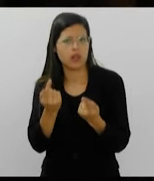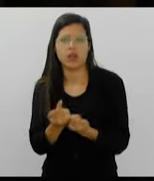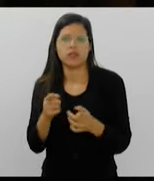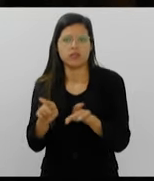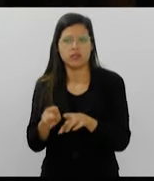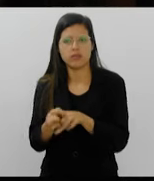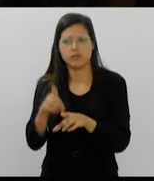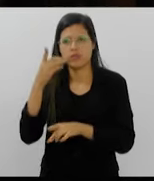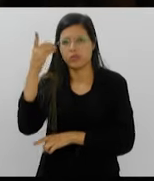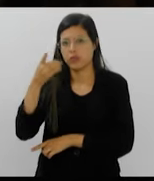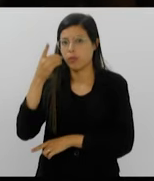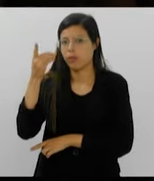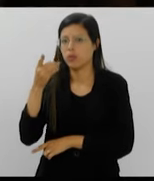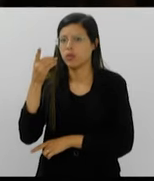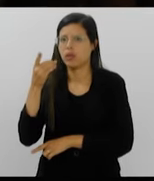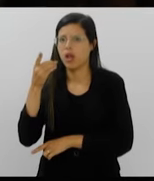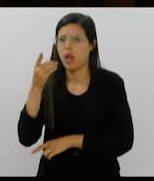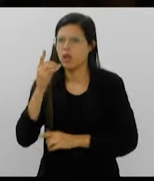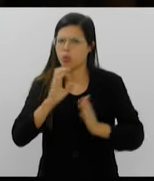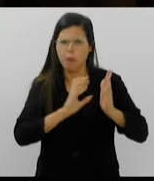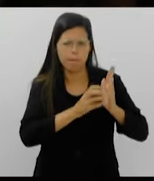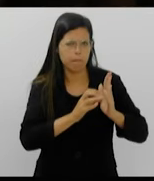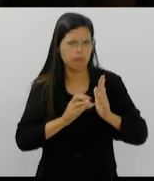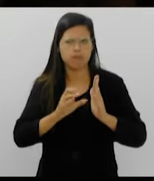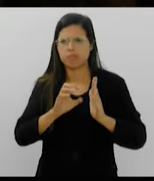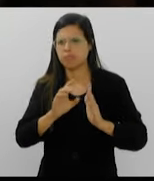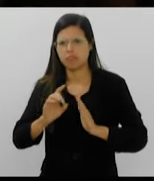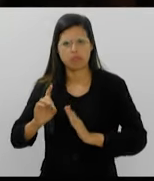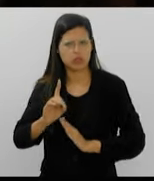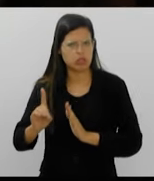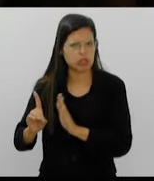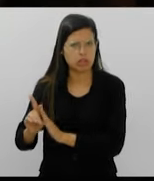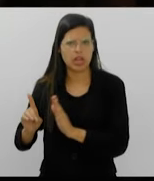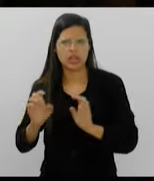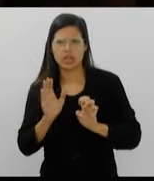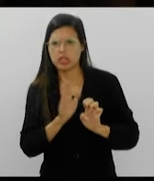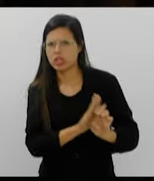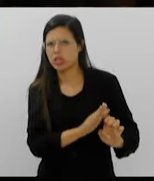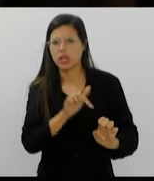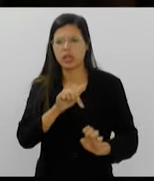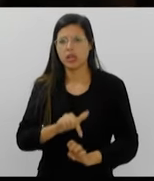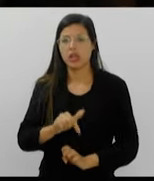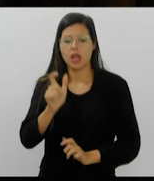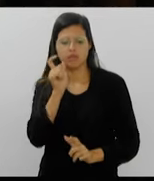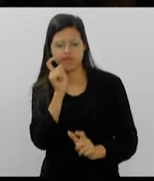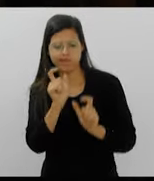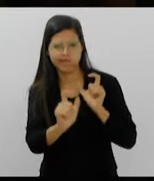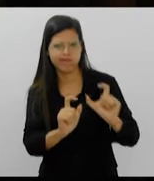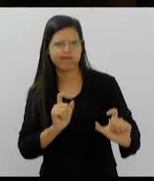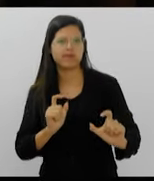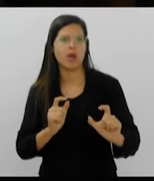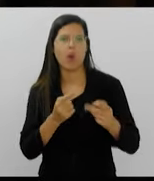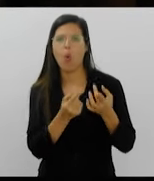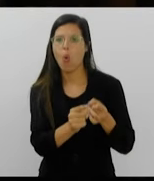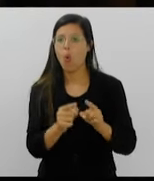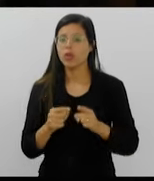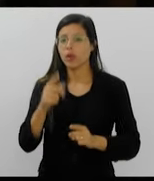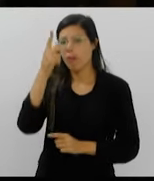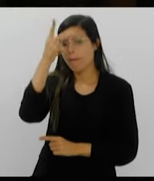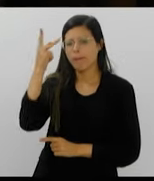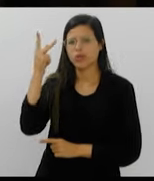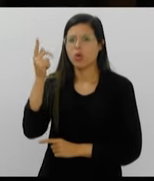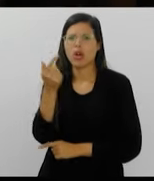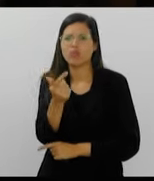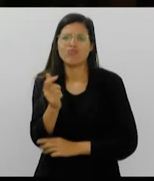colegas, independente de que seara política faça parte, seja ofendido, ainda mais por um indivíduo que não tem moral de